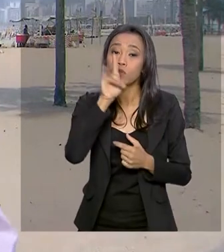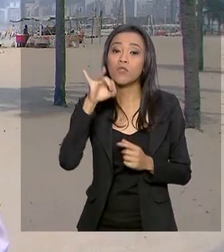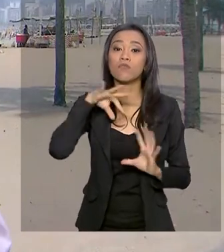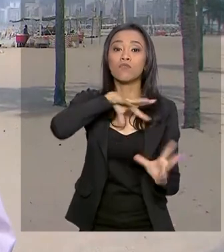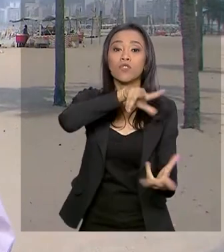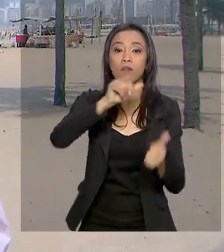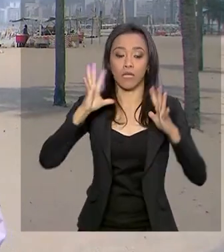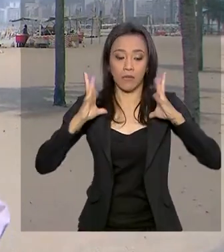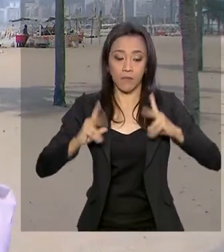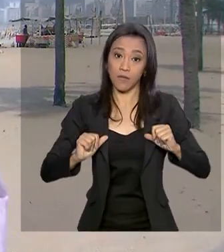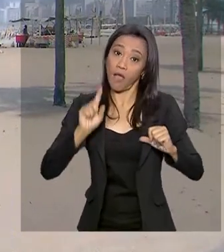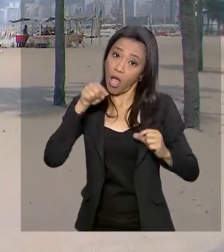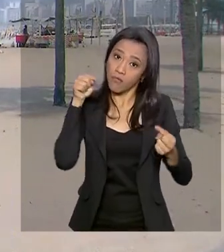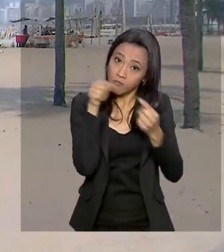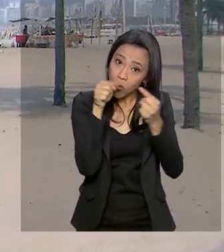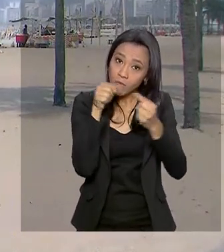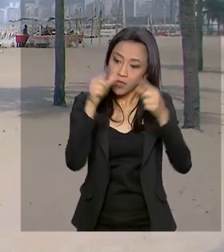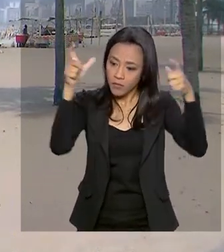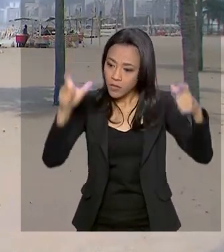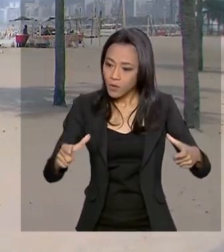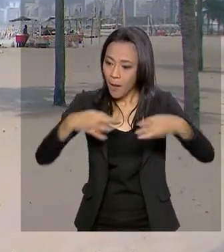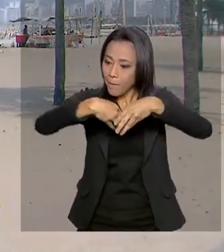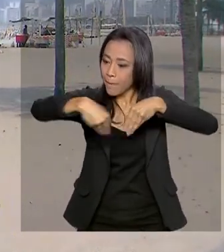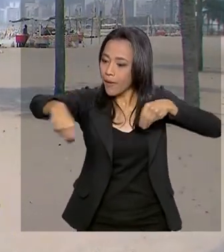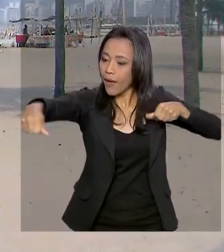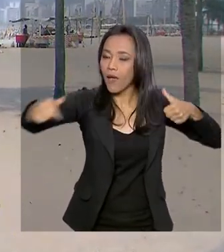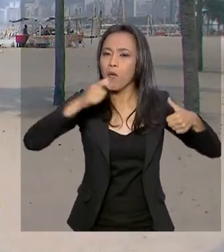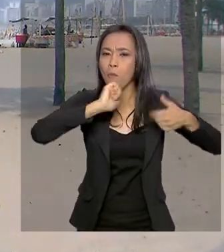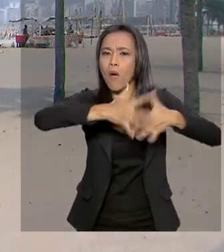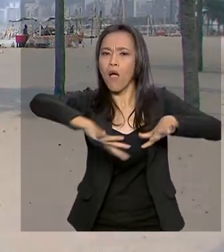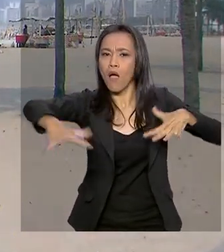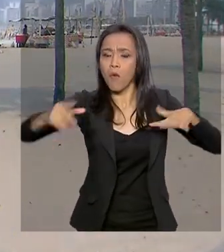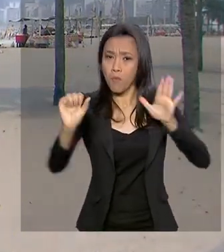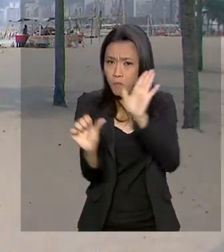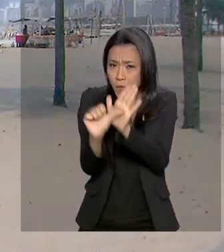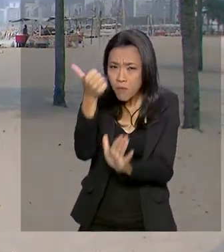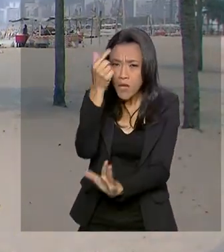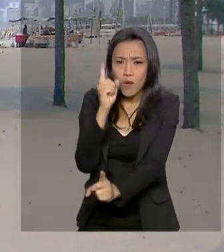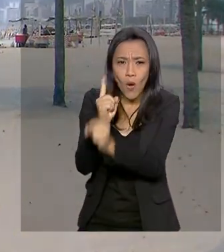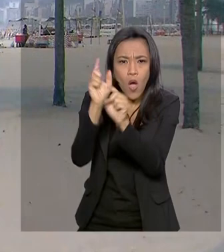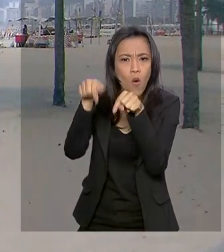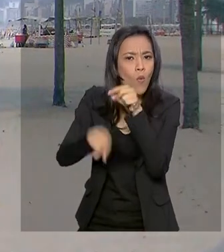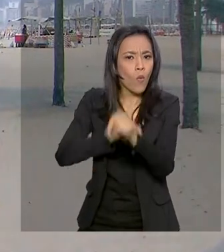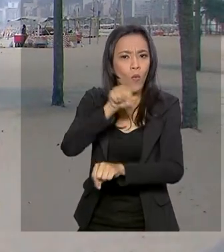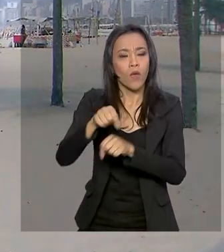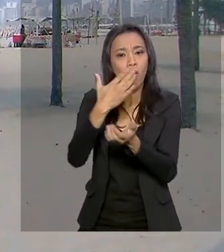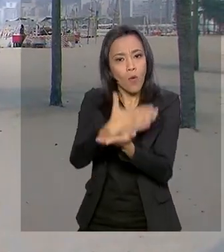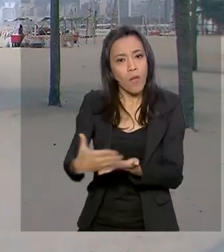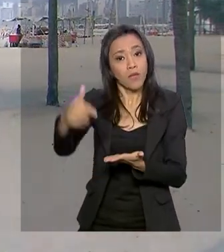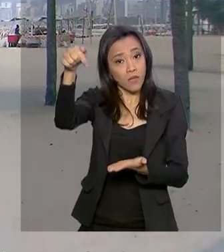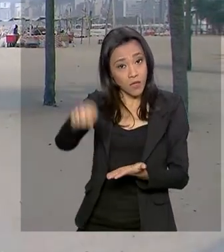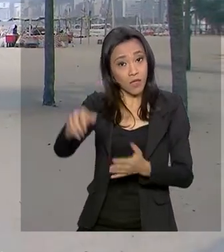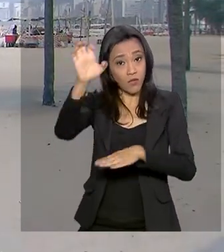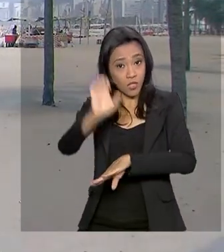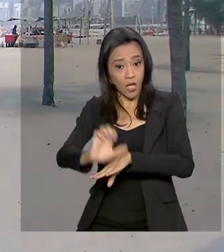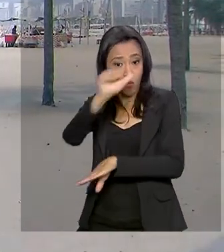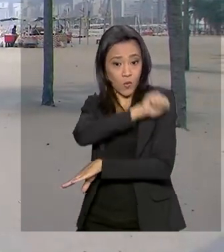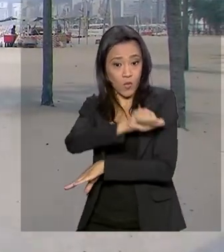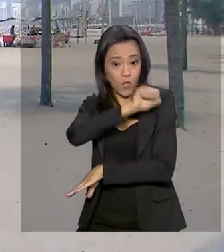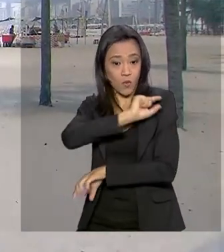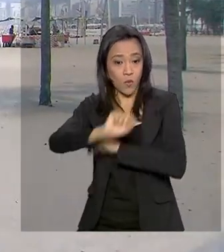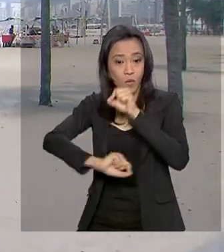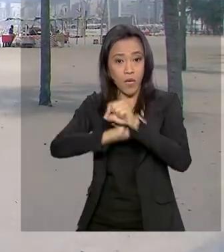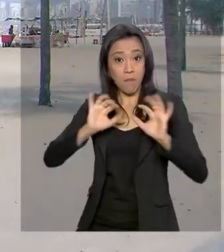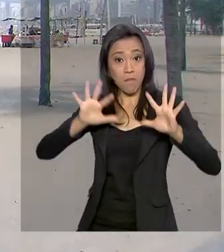nesse lugar aqui com a praia com o mar são vários eventos o primeiro deles começa hoje aqui no rio de janeiro com a participação